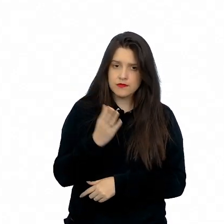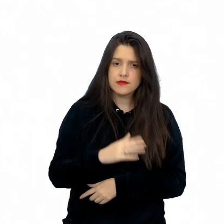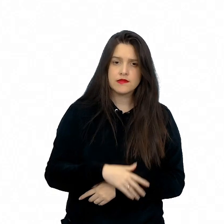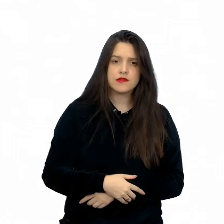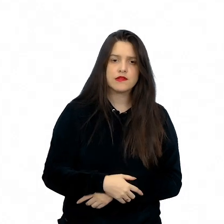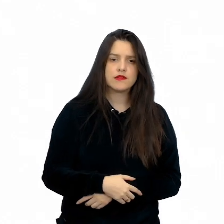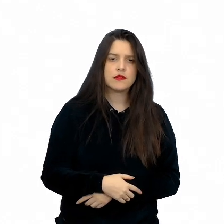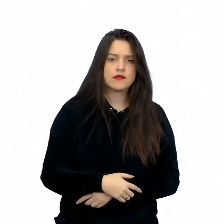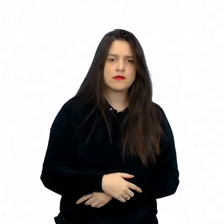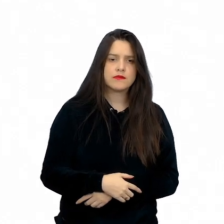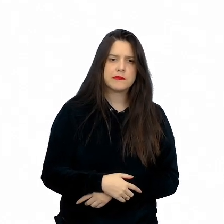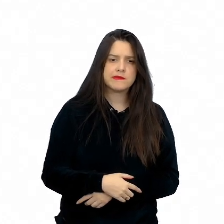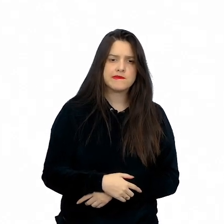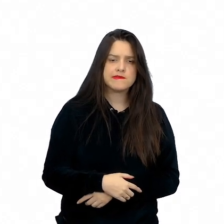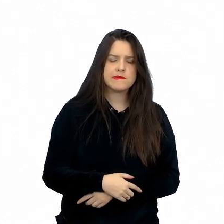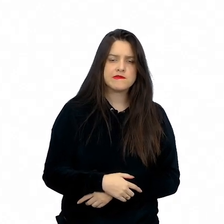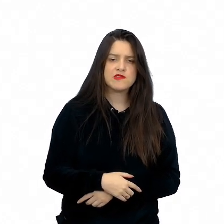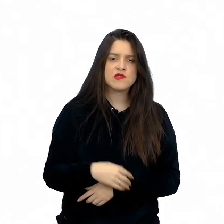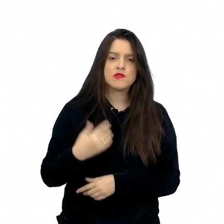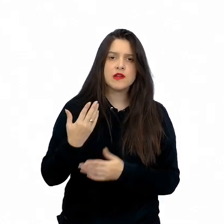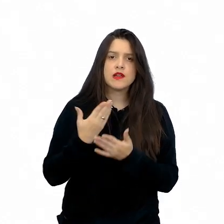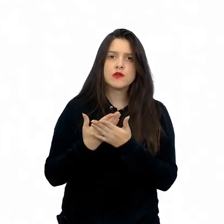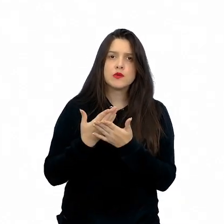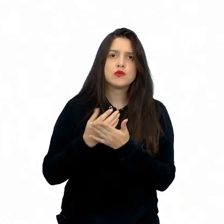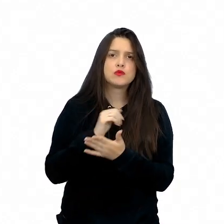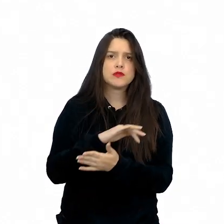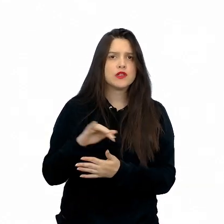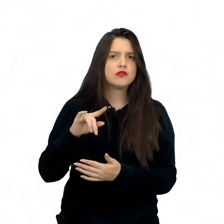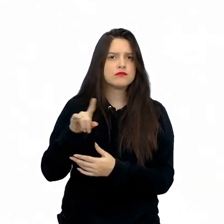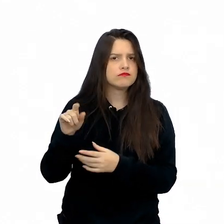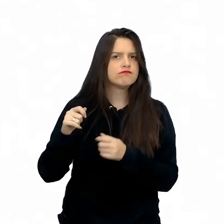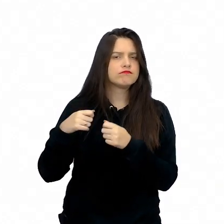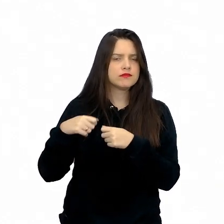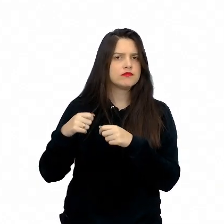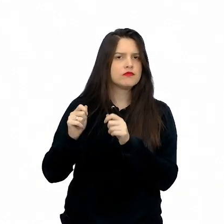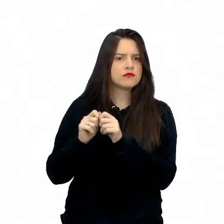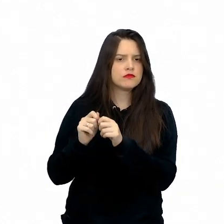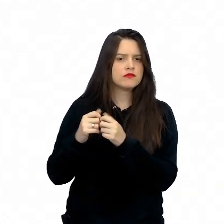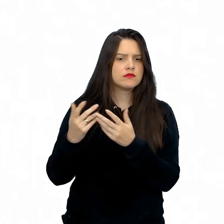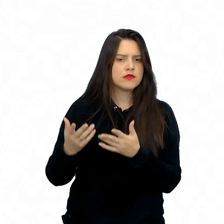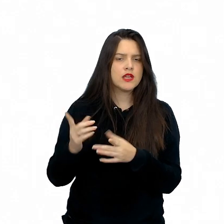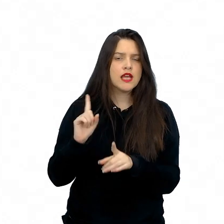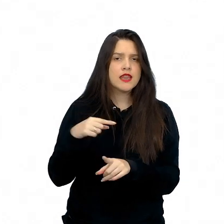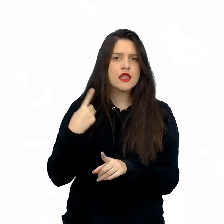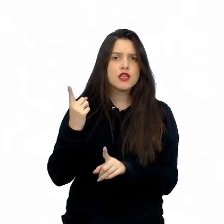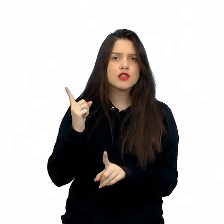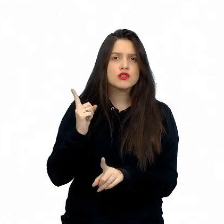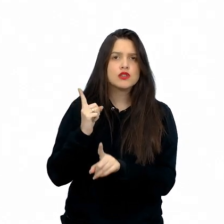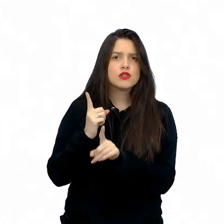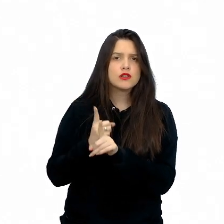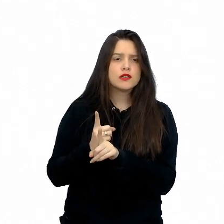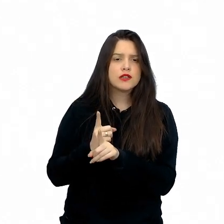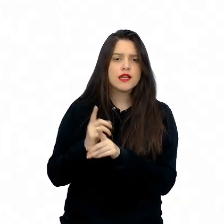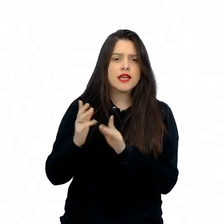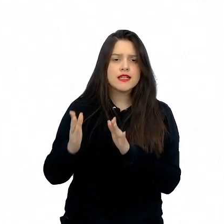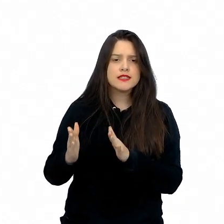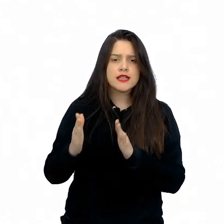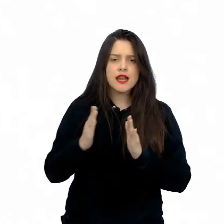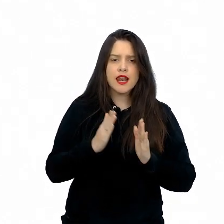Então, aí é para pensar o conhecimento do estudante, né? E descobrir esse lado